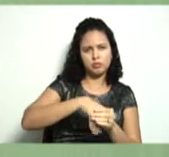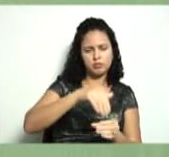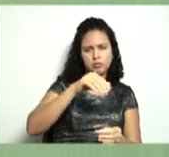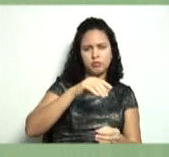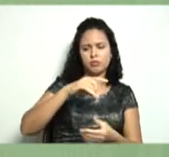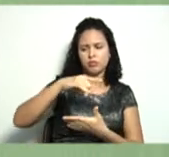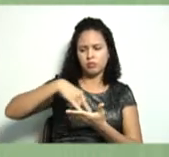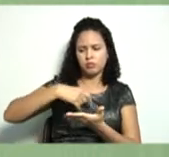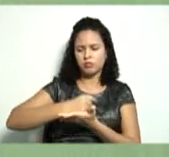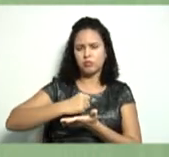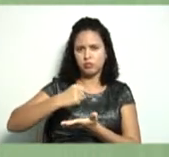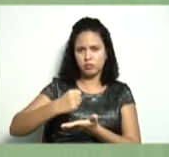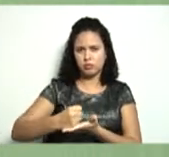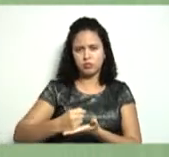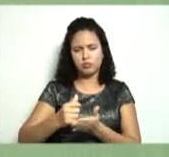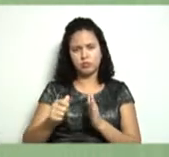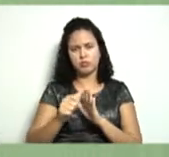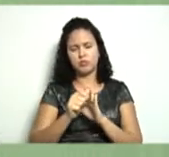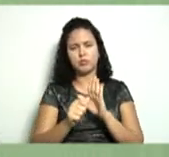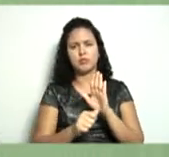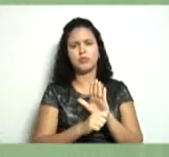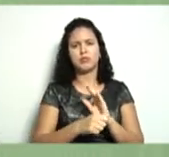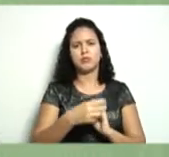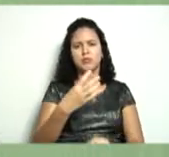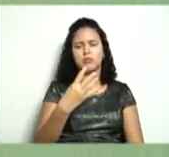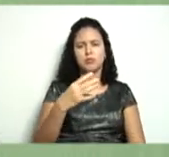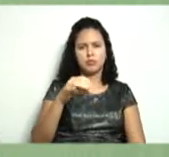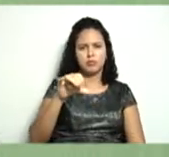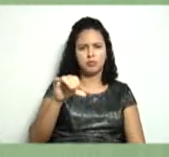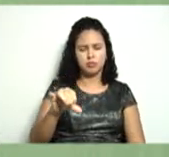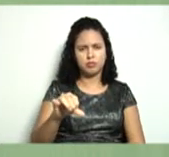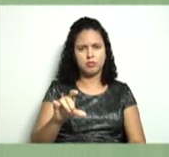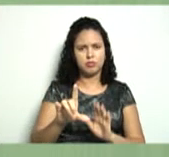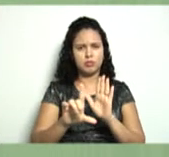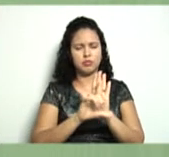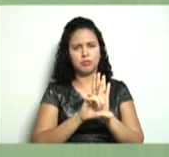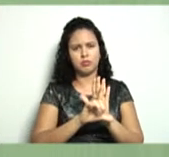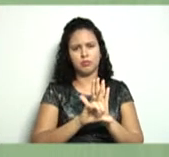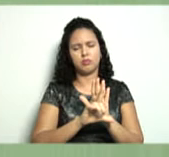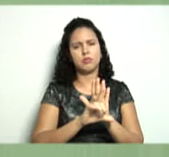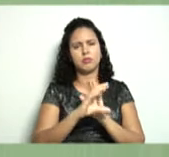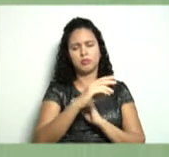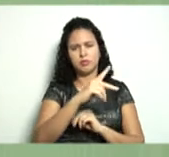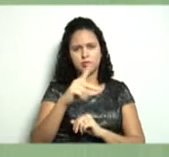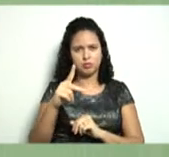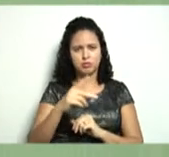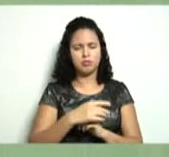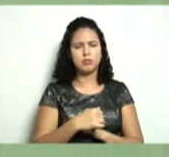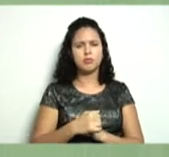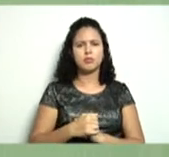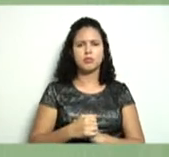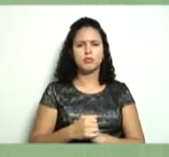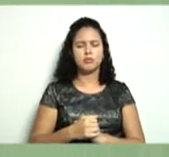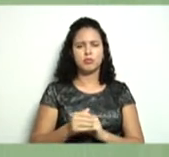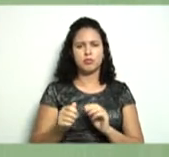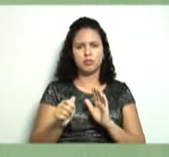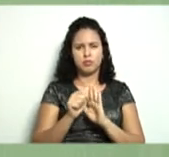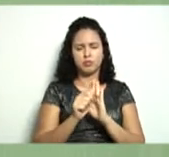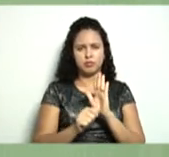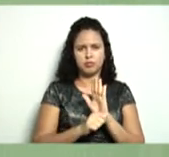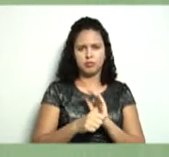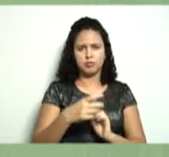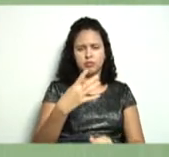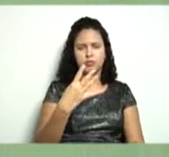está disciplinada nos artigos 49 e seguintes da Lei Cooperativa. De acordo com o artigo